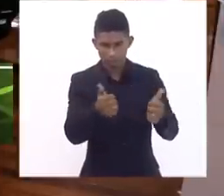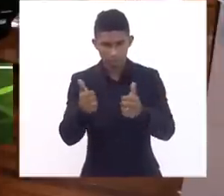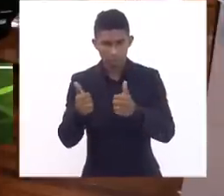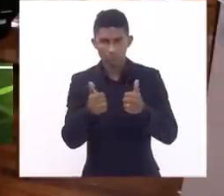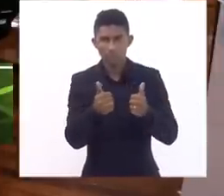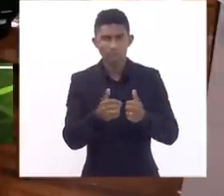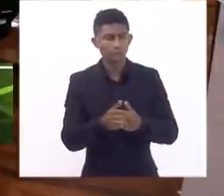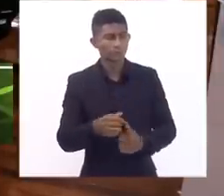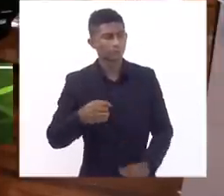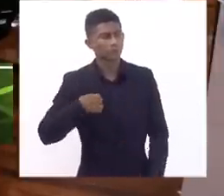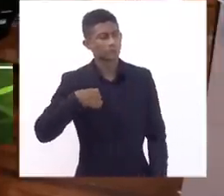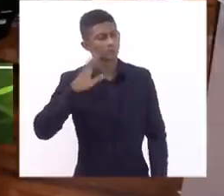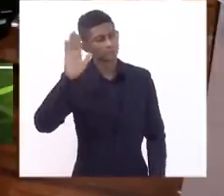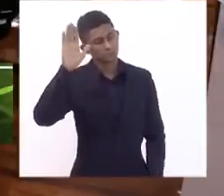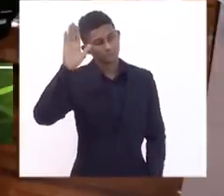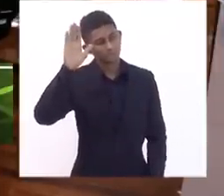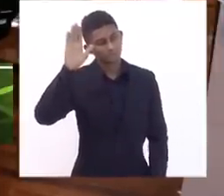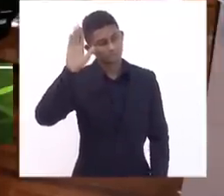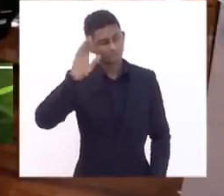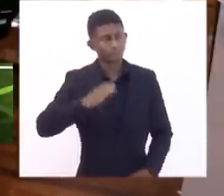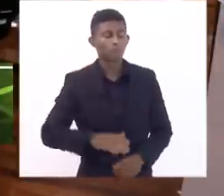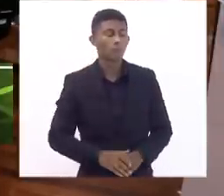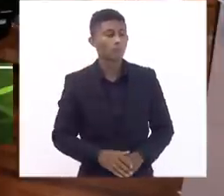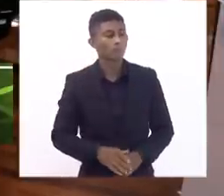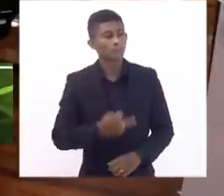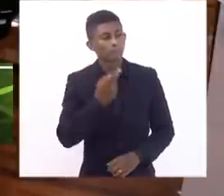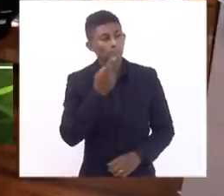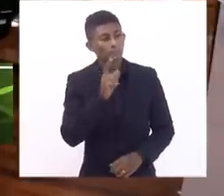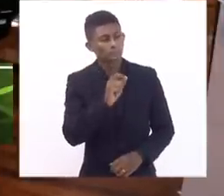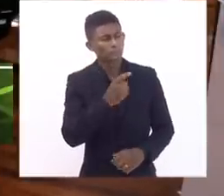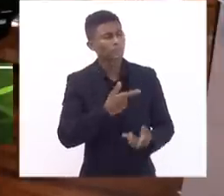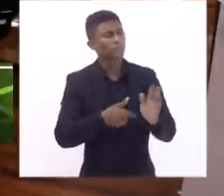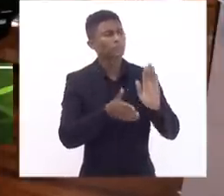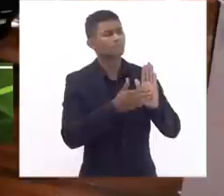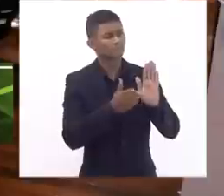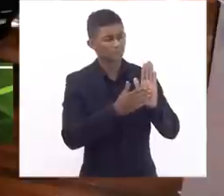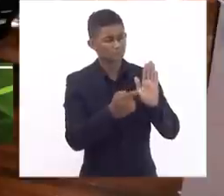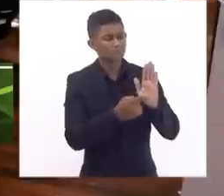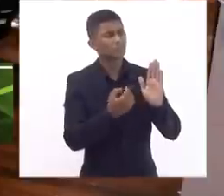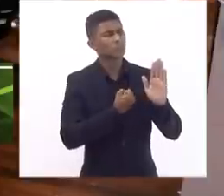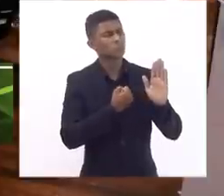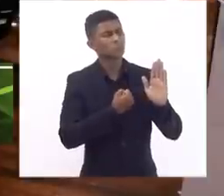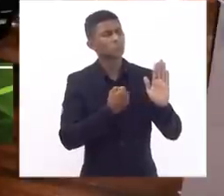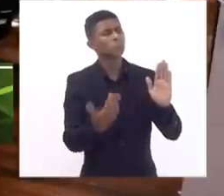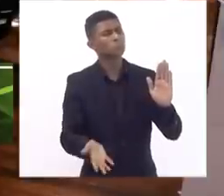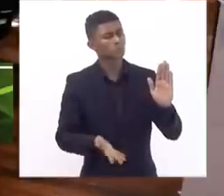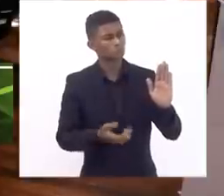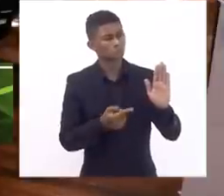Eu quero sustentar aqui, senhor presidente. É o qual da pauta mesmo, hein? É o nono.